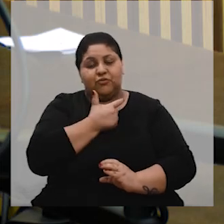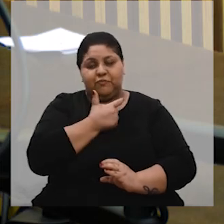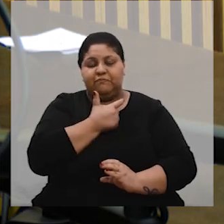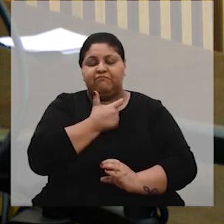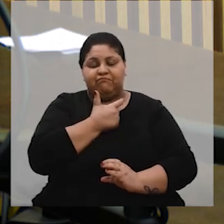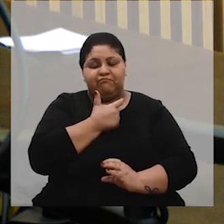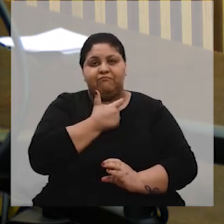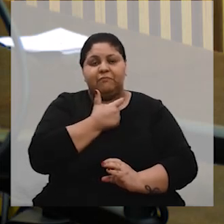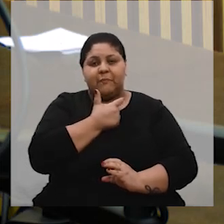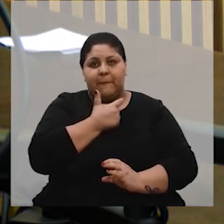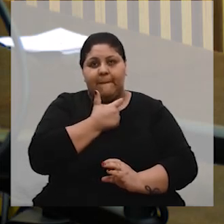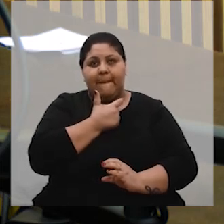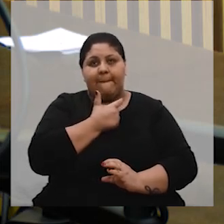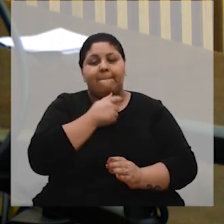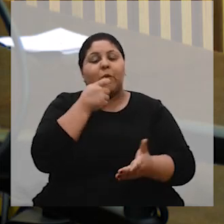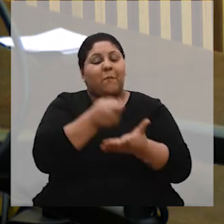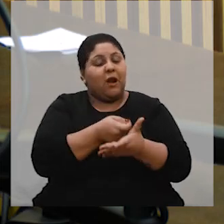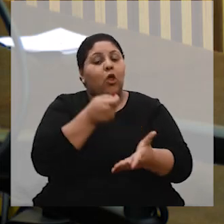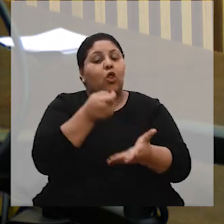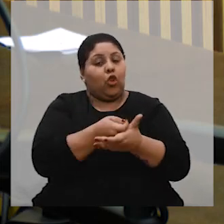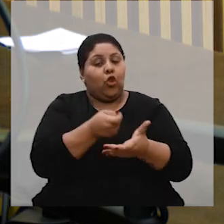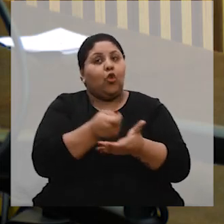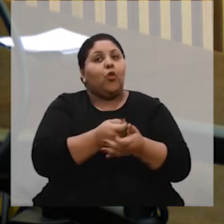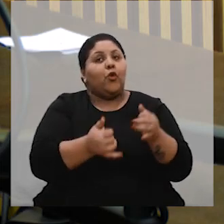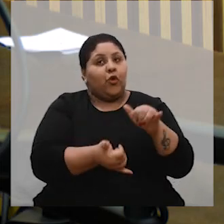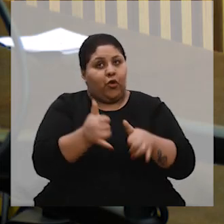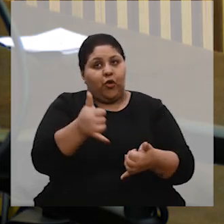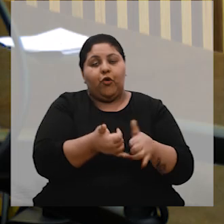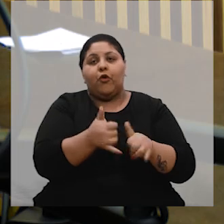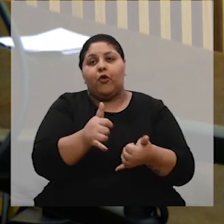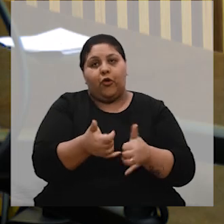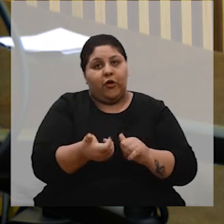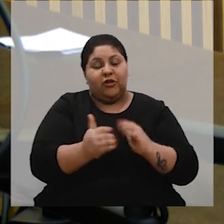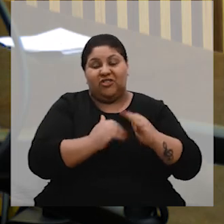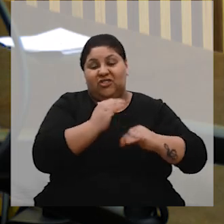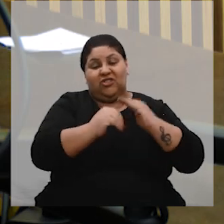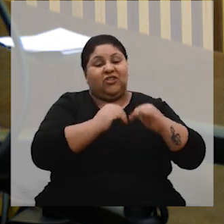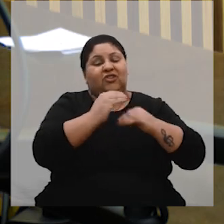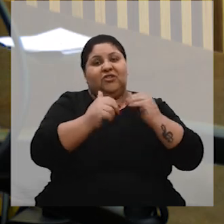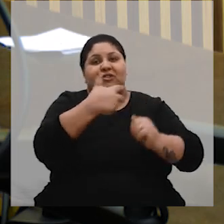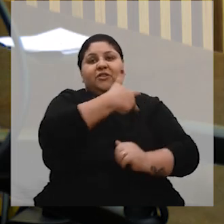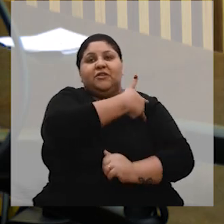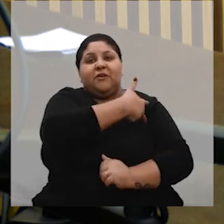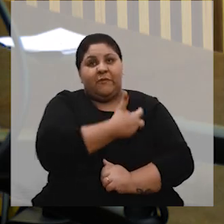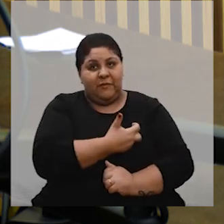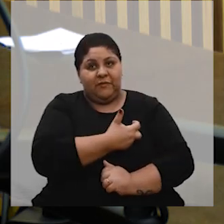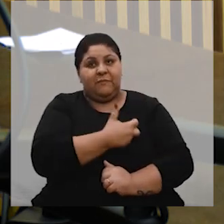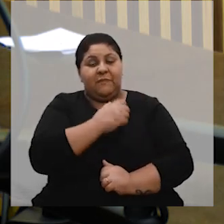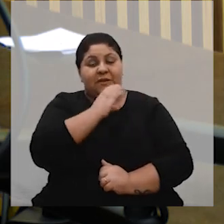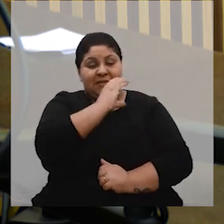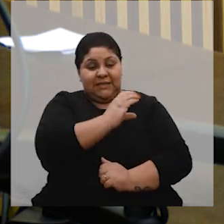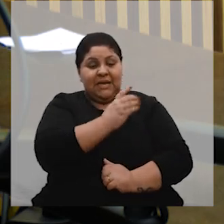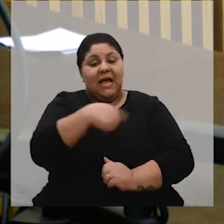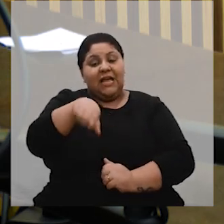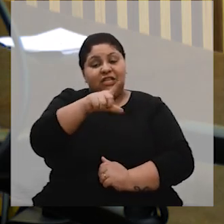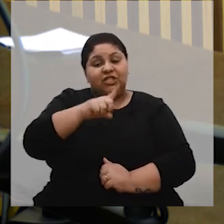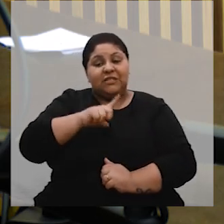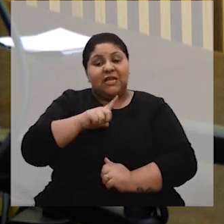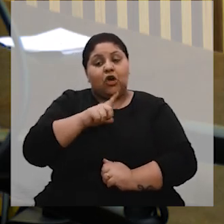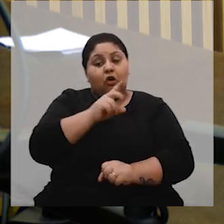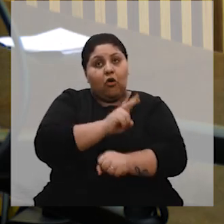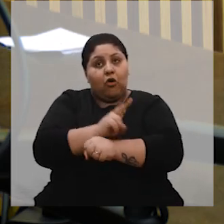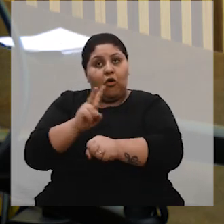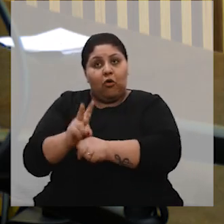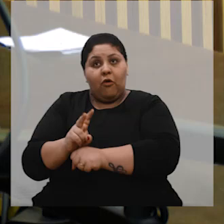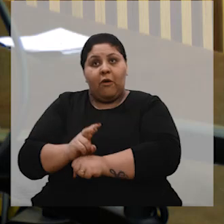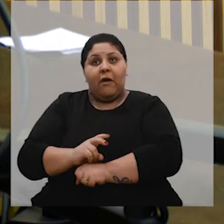que é uma luta aí dos laboratórios de tentar desenvolver uma vacina para hepatite C. Então, a gente tem como